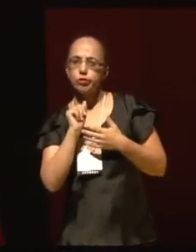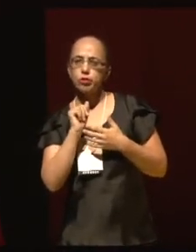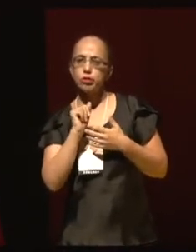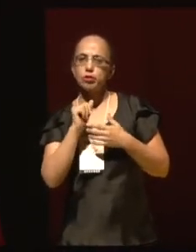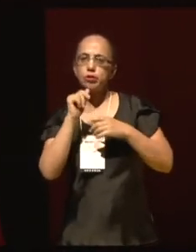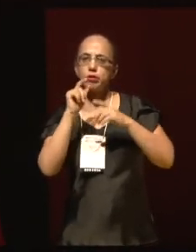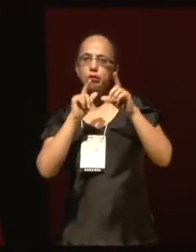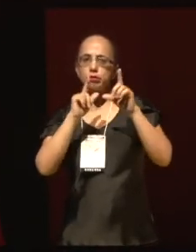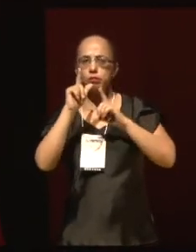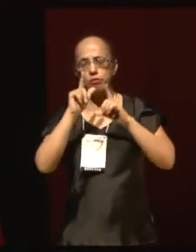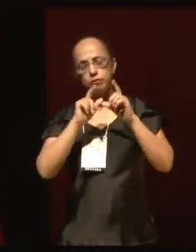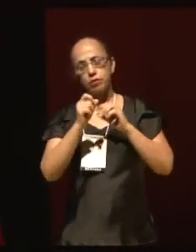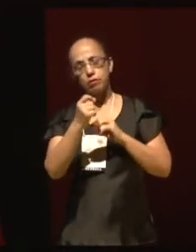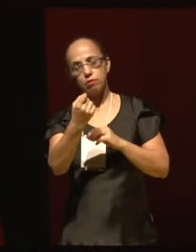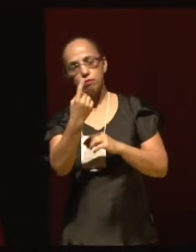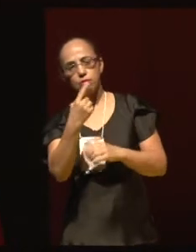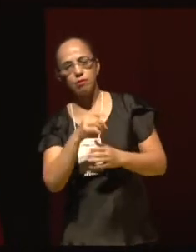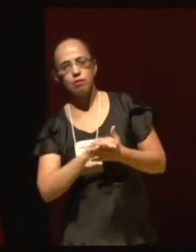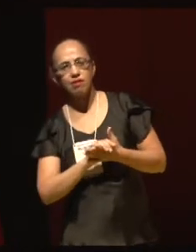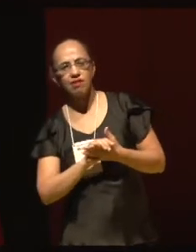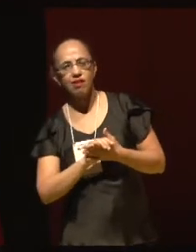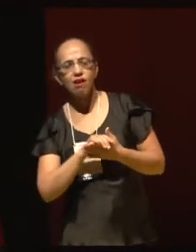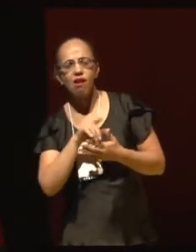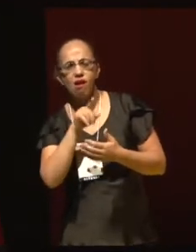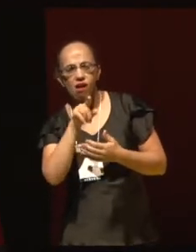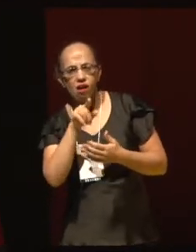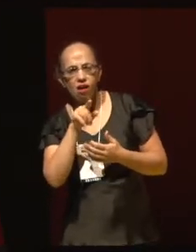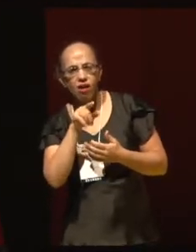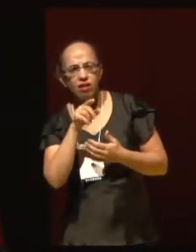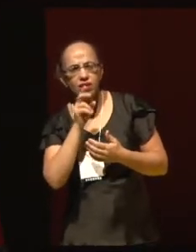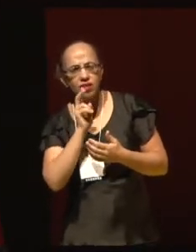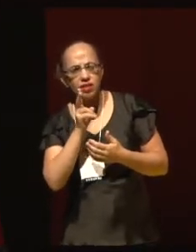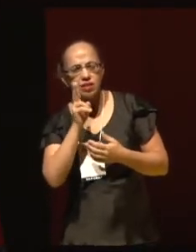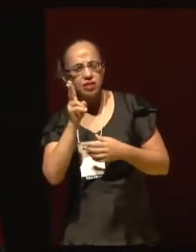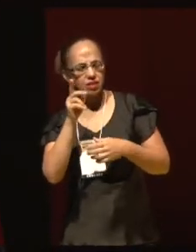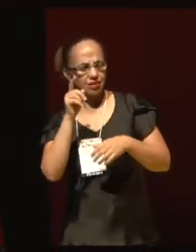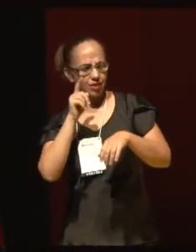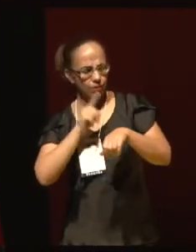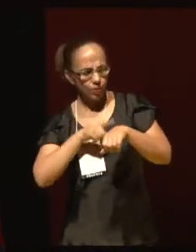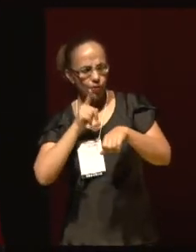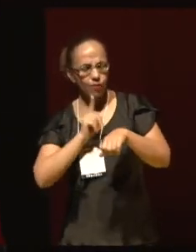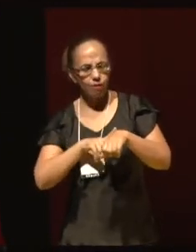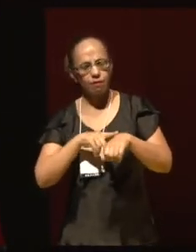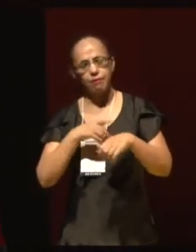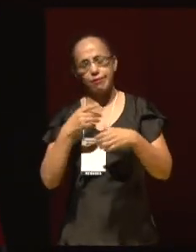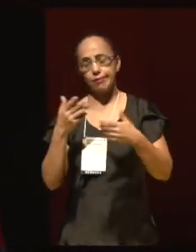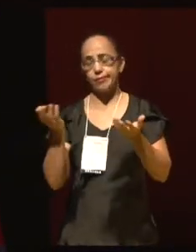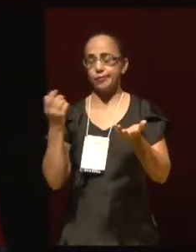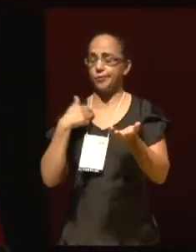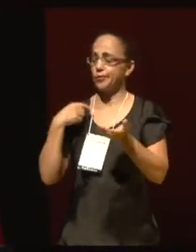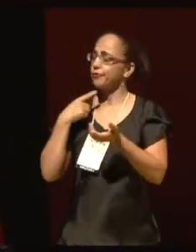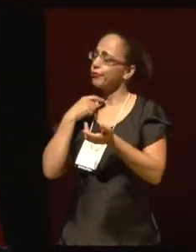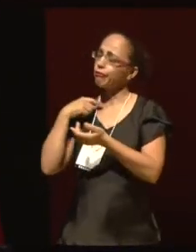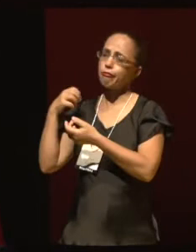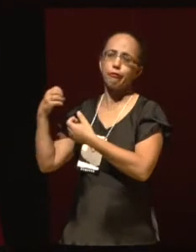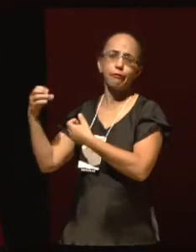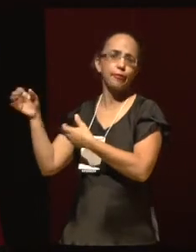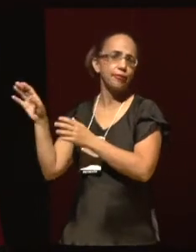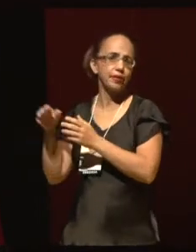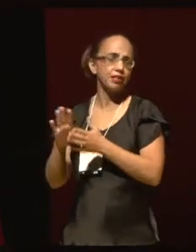TV. E disse, ah, que casualidade, esse programa dá sempre neste horário. Bom, não